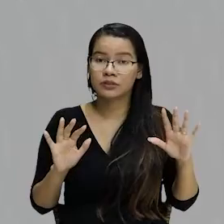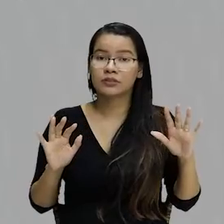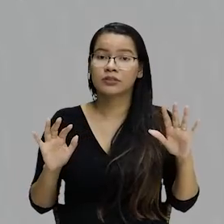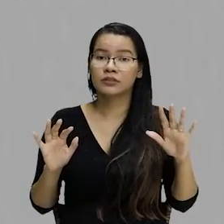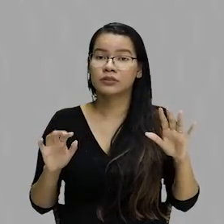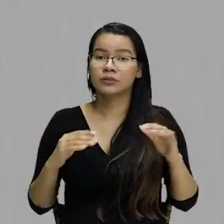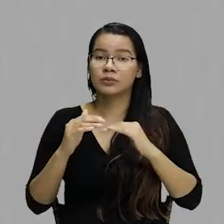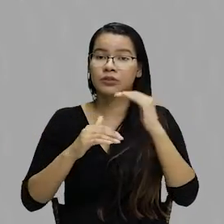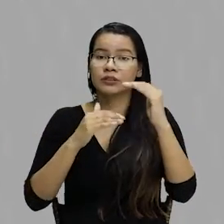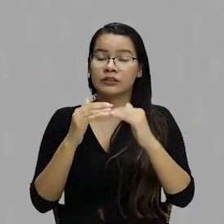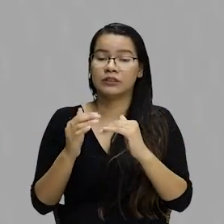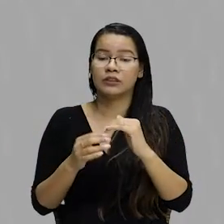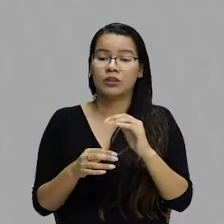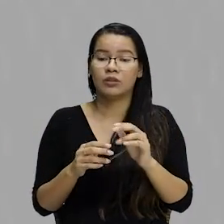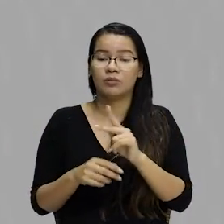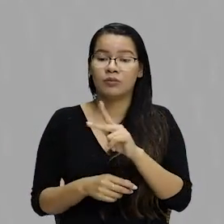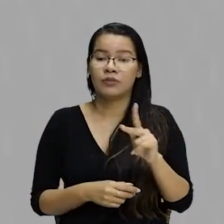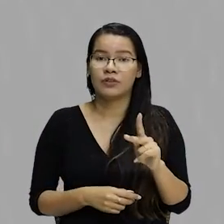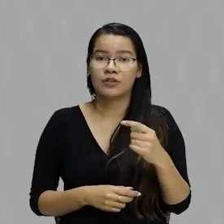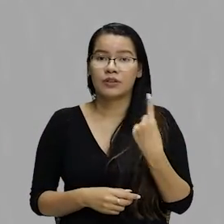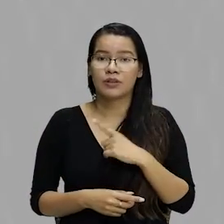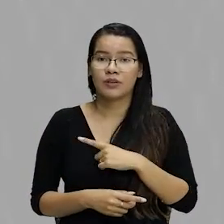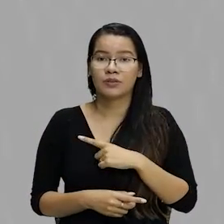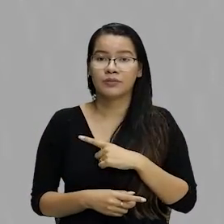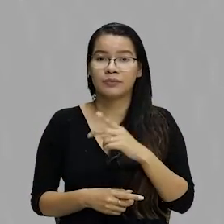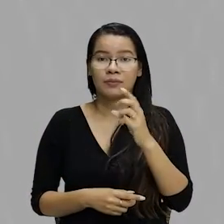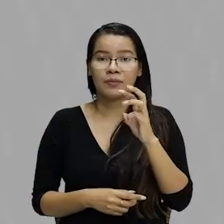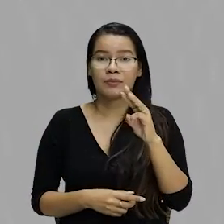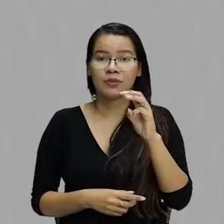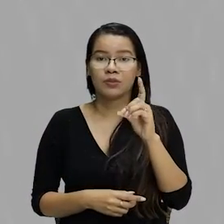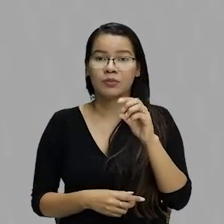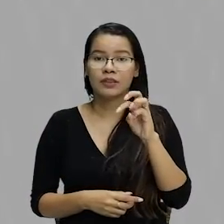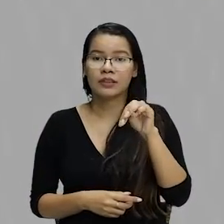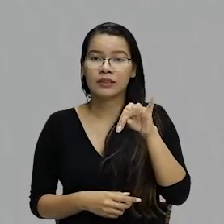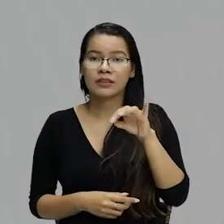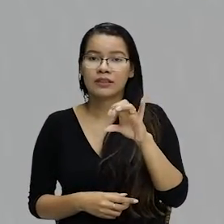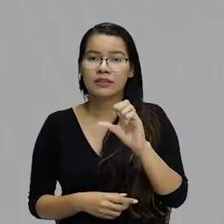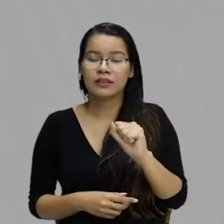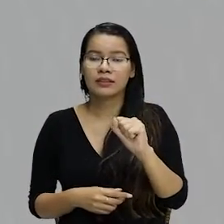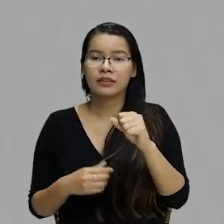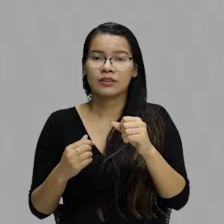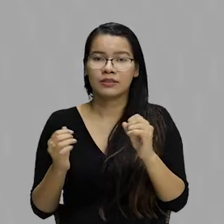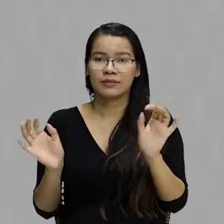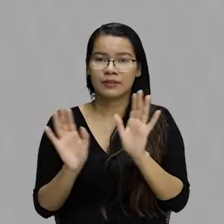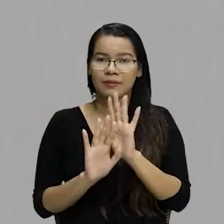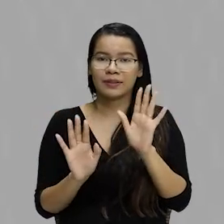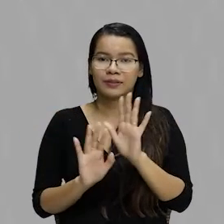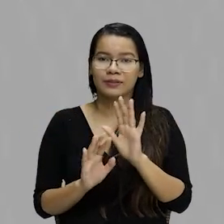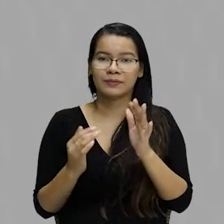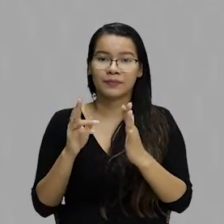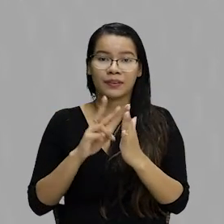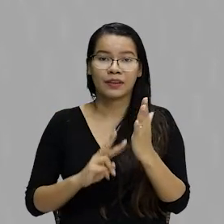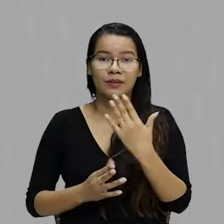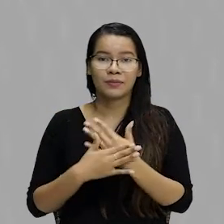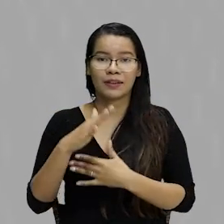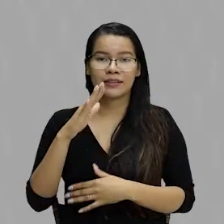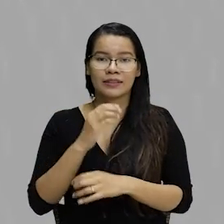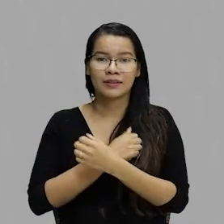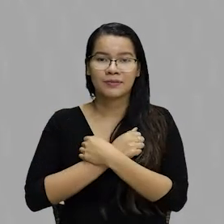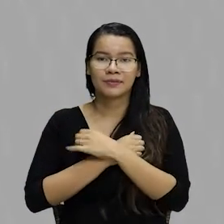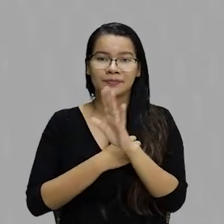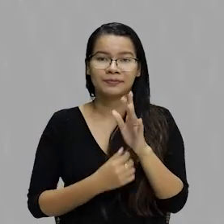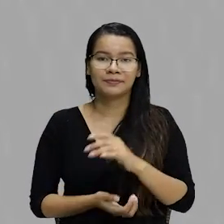dramaturgia. Professor Marcos Dominici, eu vou finalizar aqui com os nossos mamulengos. Pesquisem sobre isso e leiam mais. Um abraço.